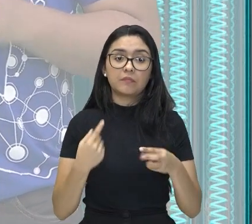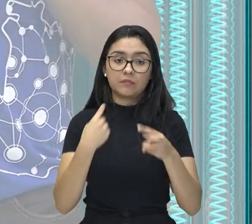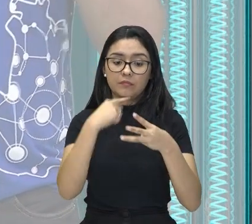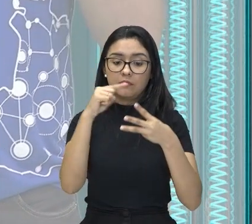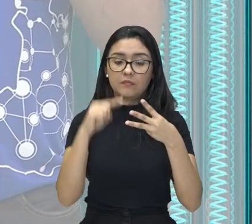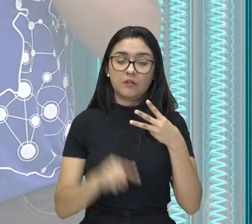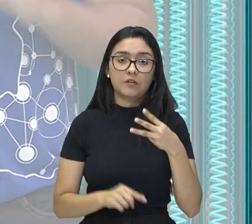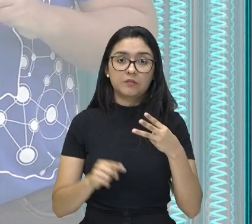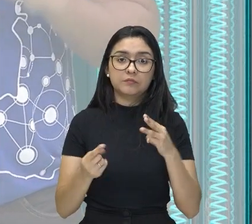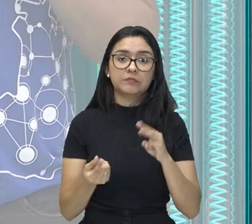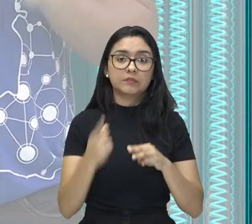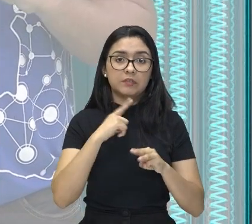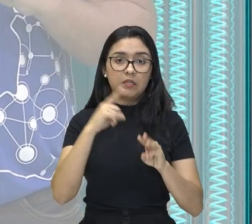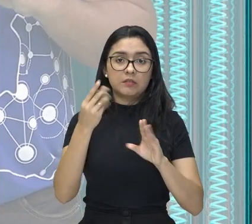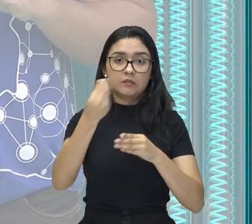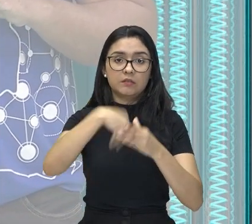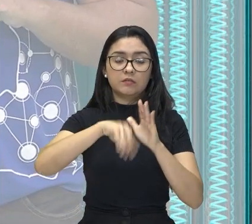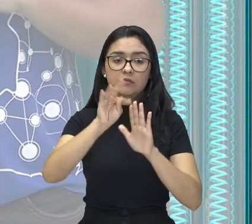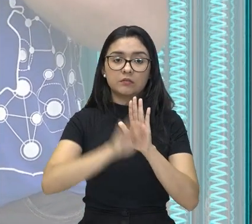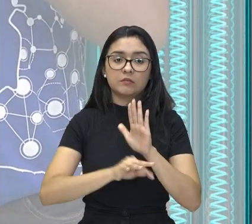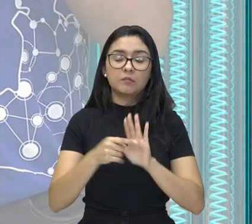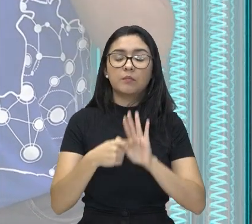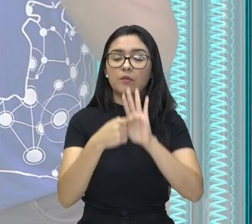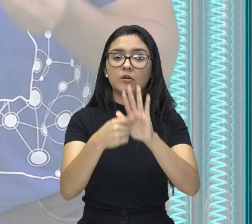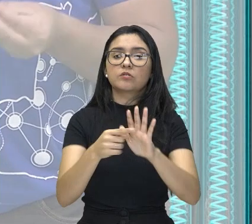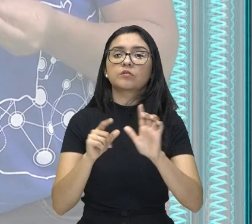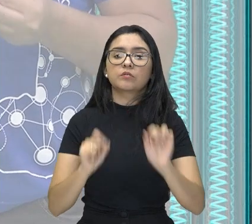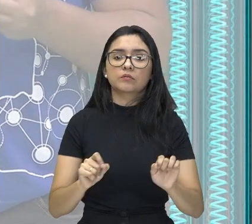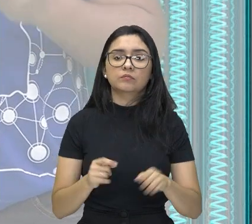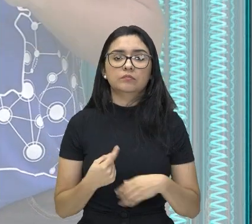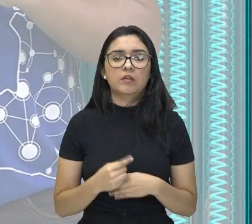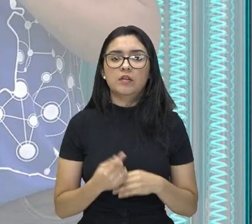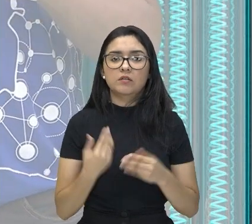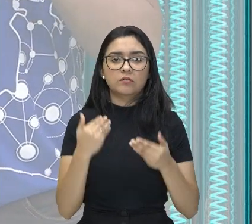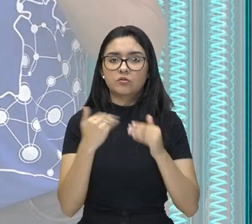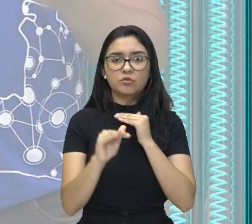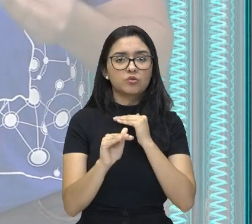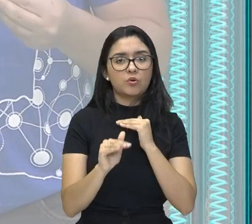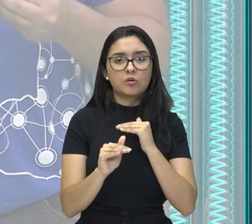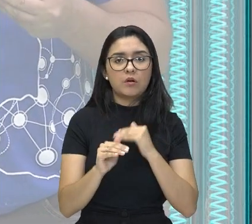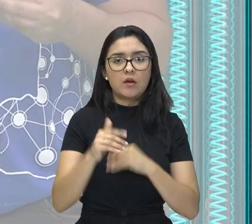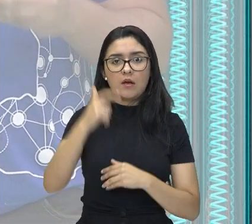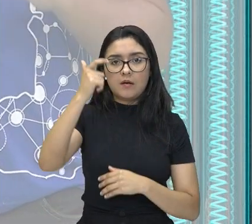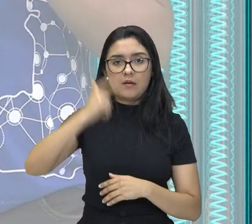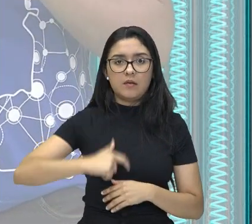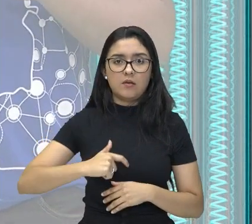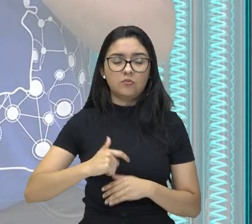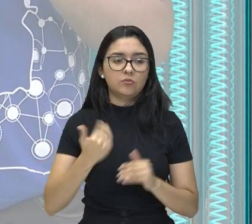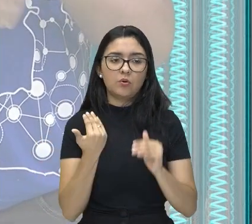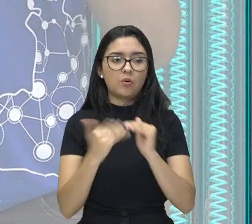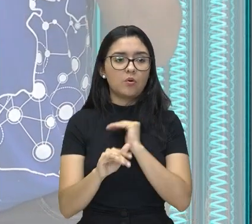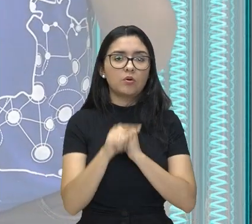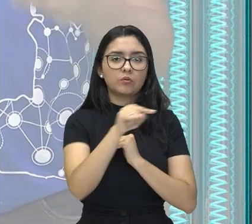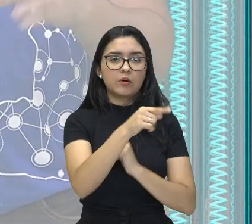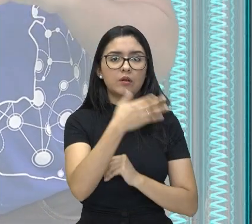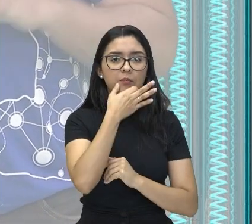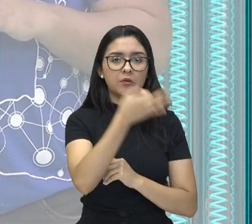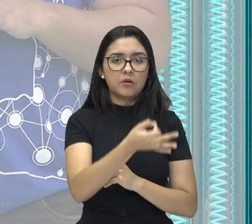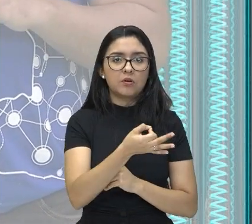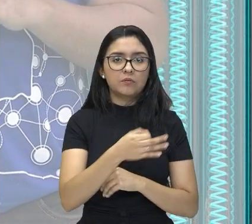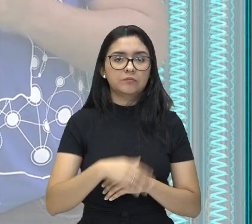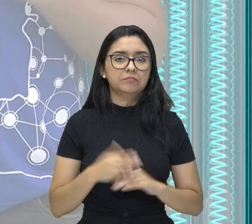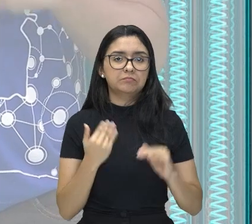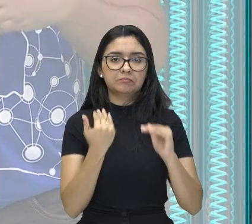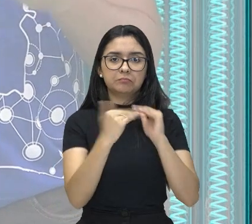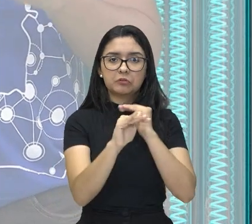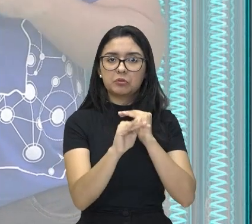presentes no texto, eles fazem a marcação de uma ideia contrária, ou seja, alguém que se posiciona de forma contrária, alguém que refuta